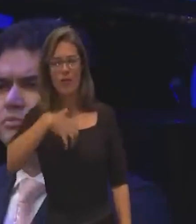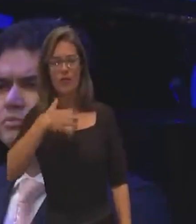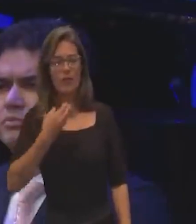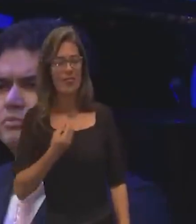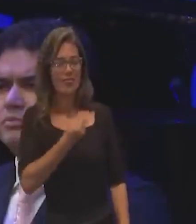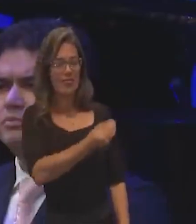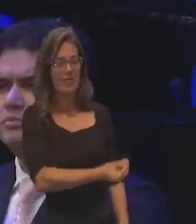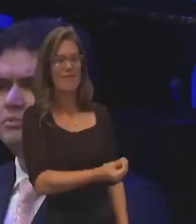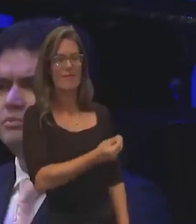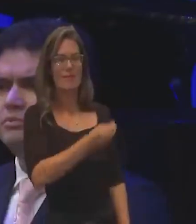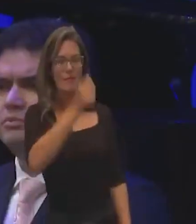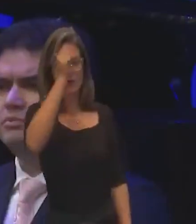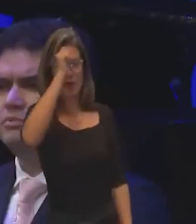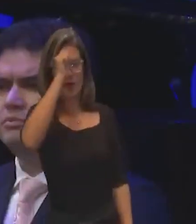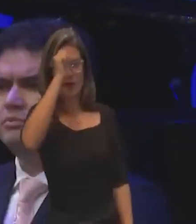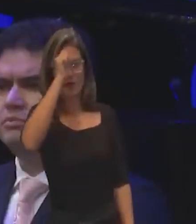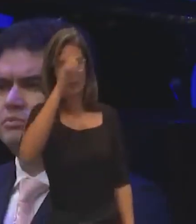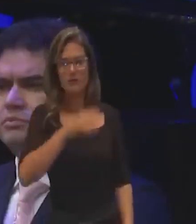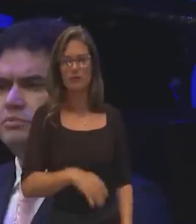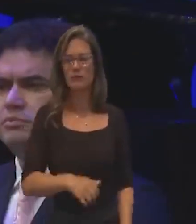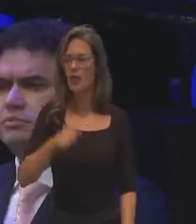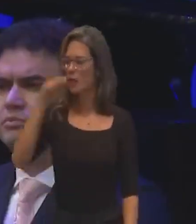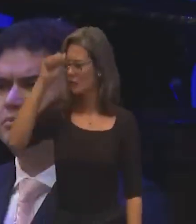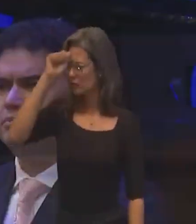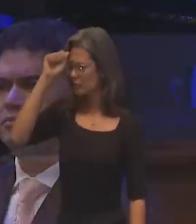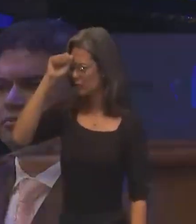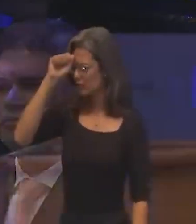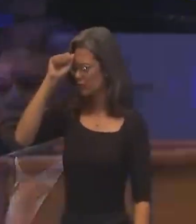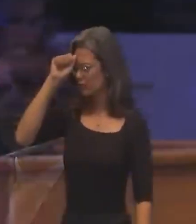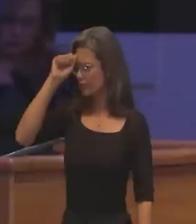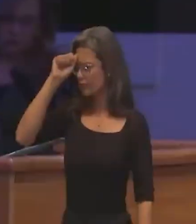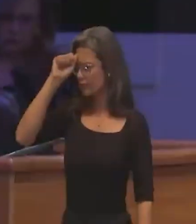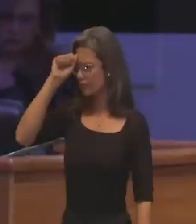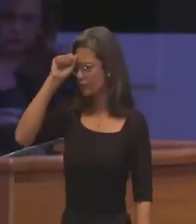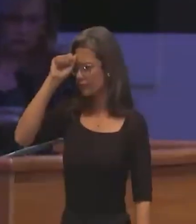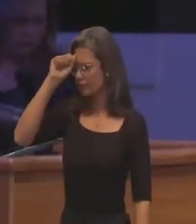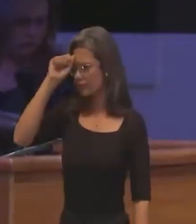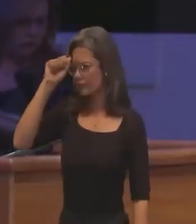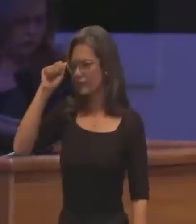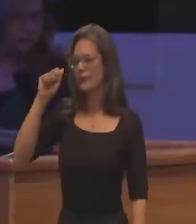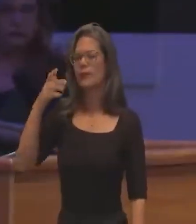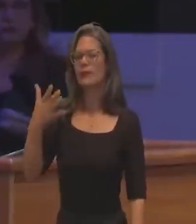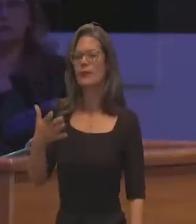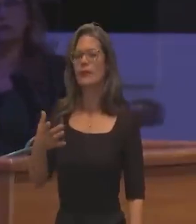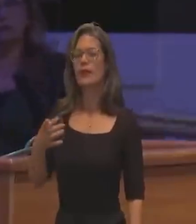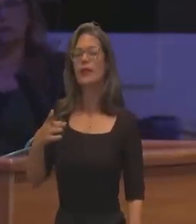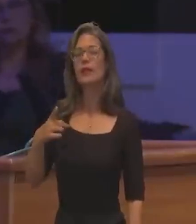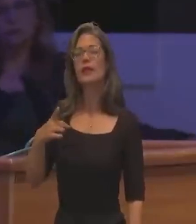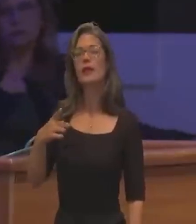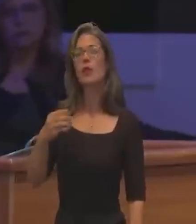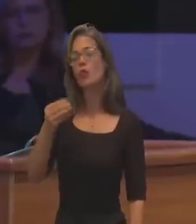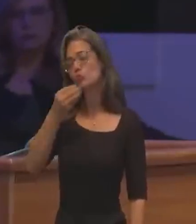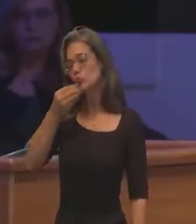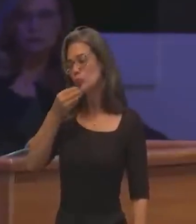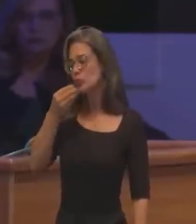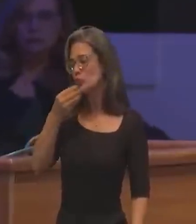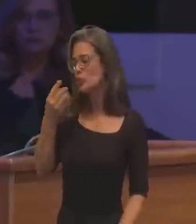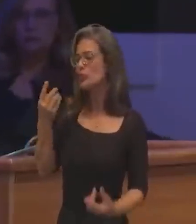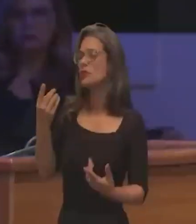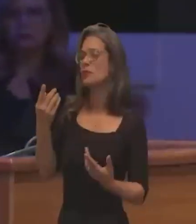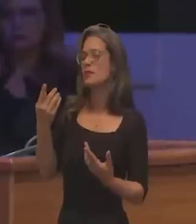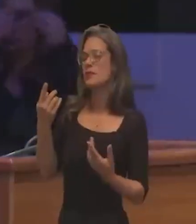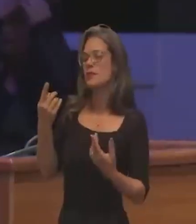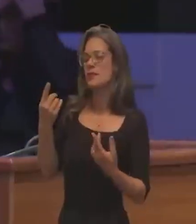seu marido. O marido revestido de autoridade, o marido que é nova criatura, ele tem a sua posição como o guardião